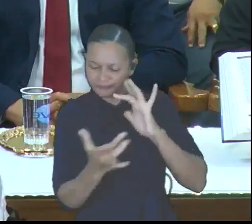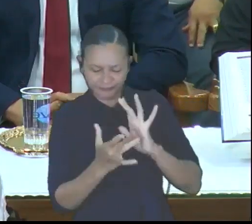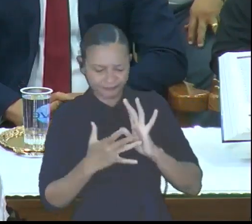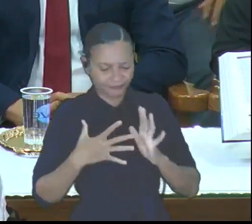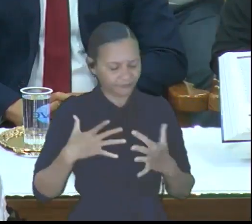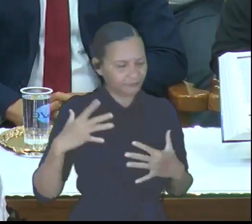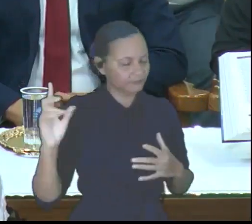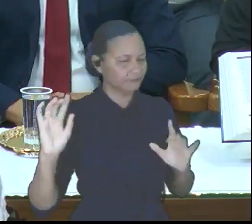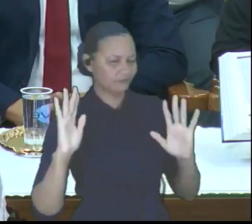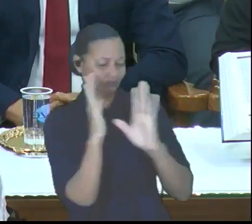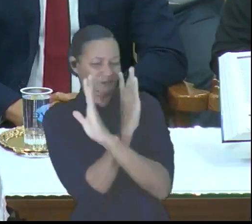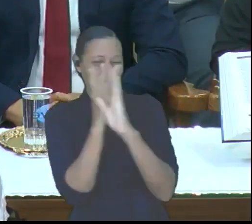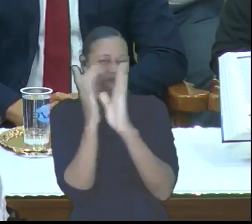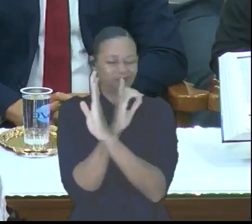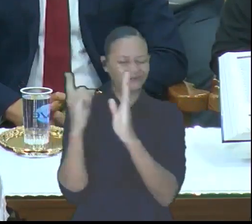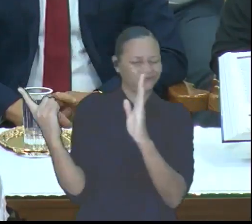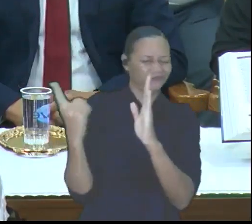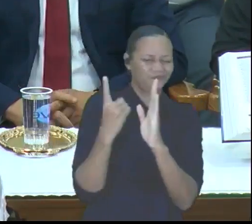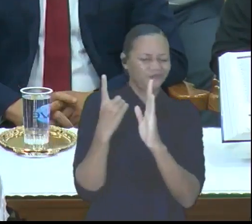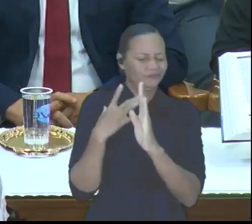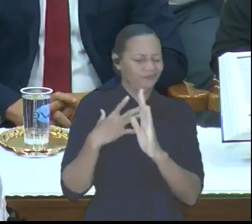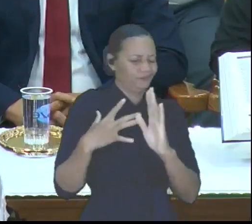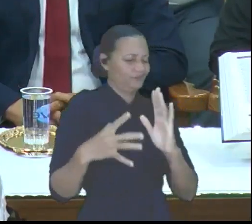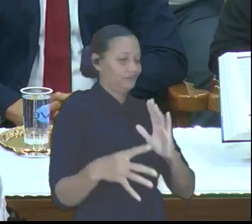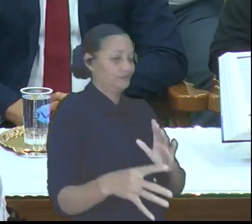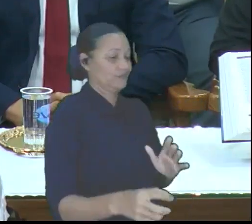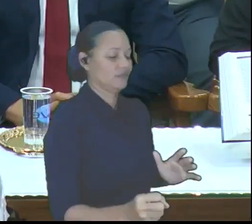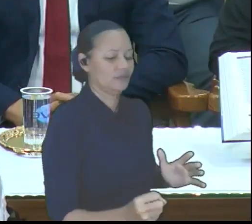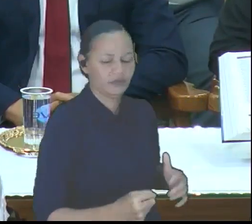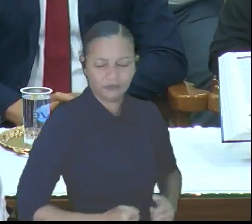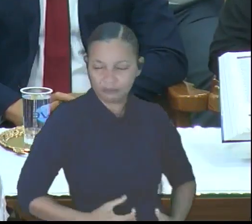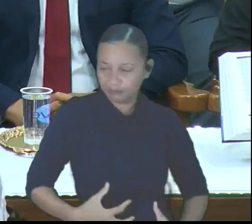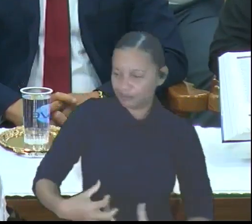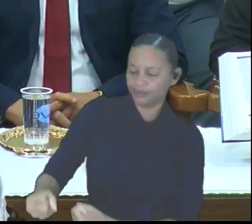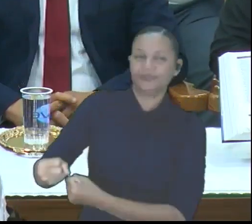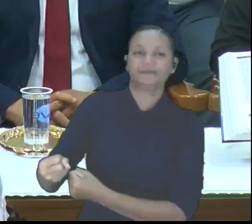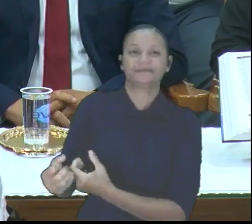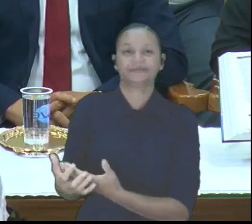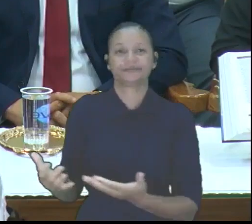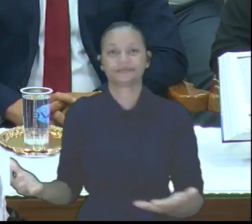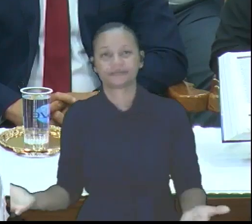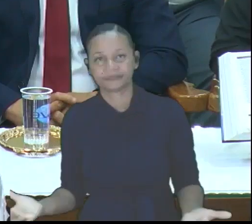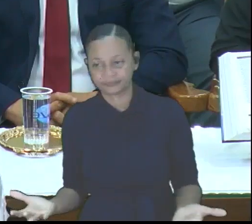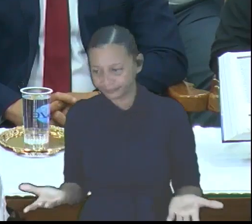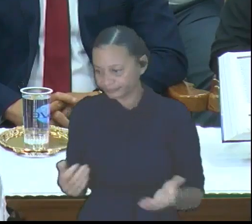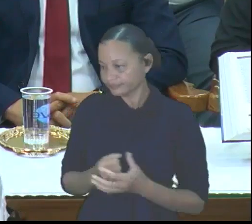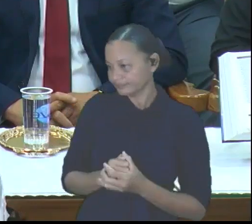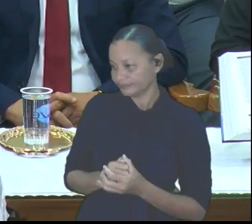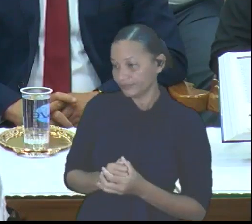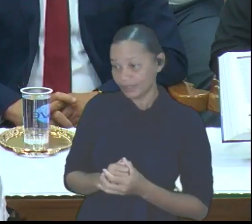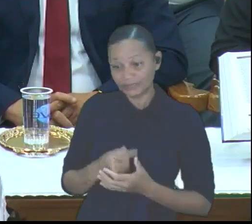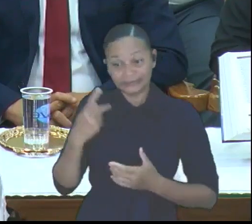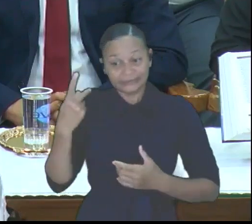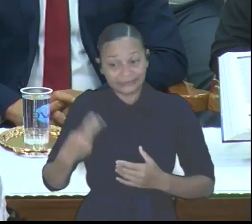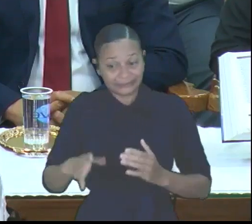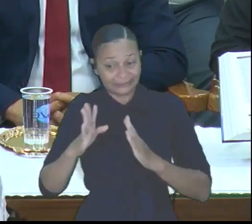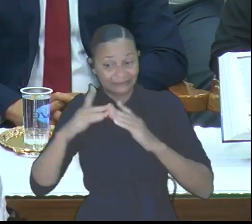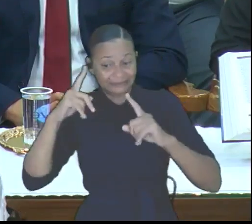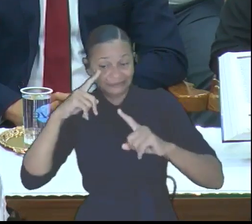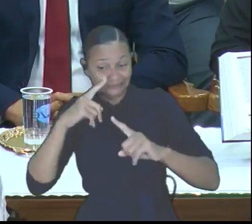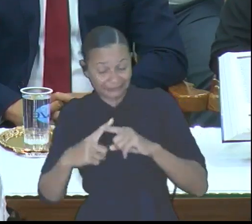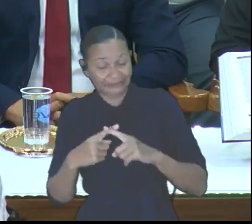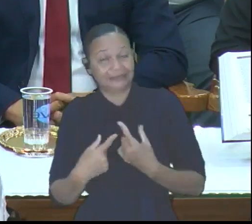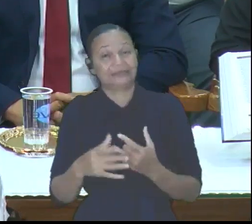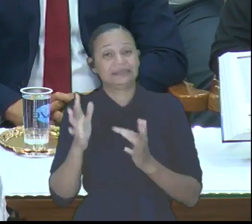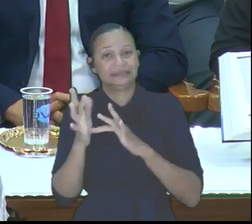hora. Porque na igreja de Jesus, aí me perdoe, pastor, só o gracejo, mulher pode testemunhar. Opa,